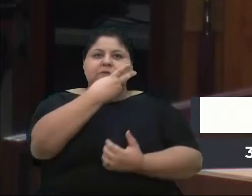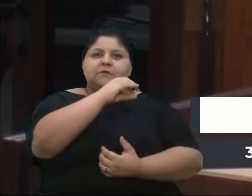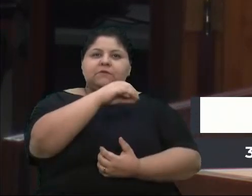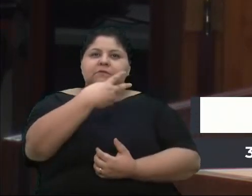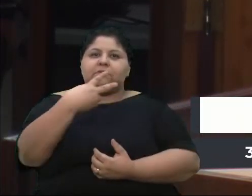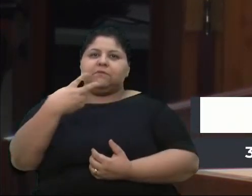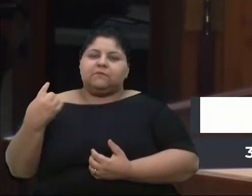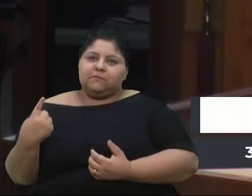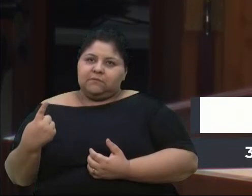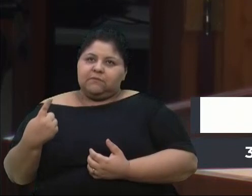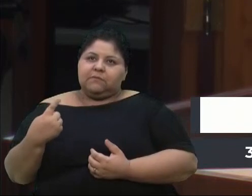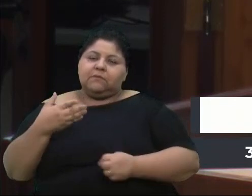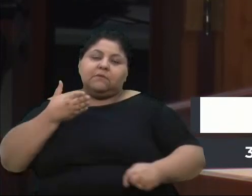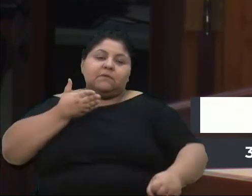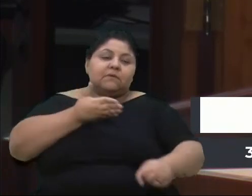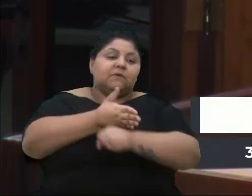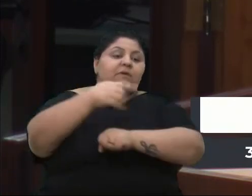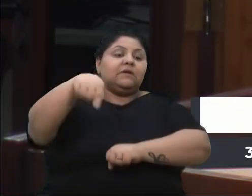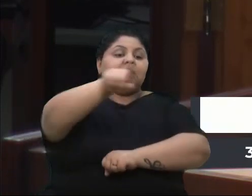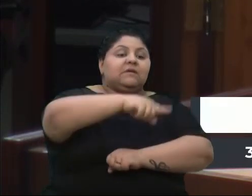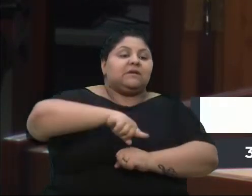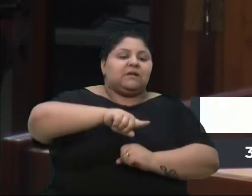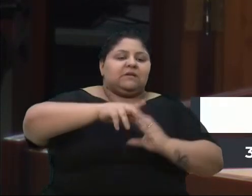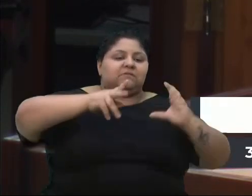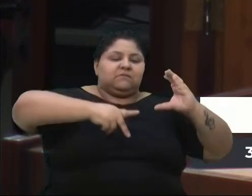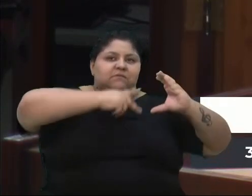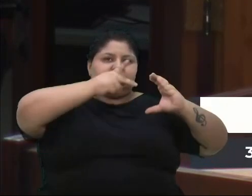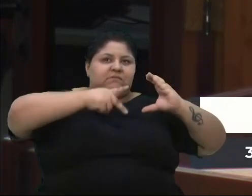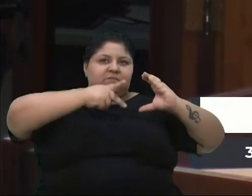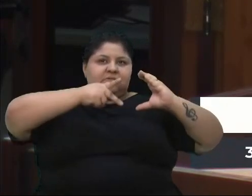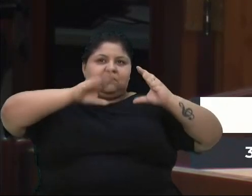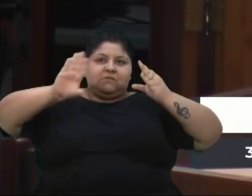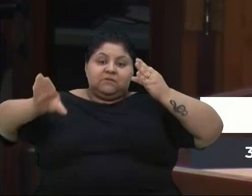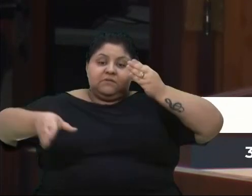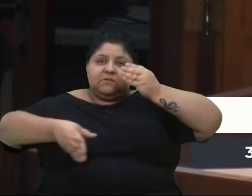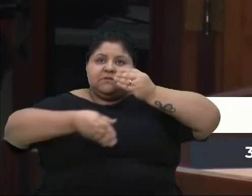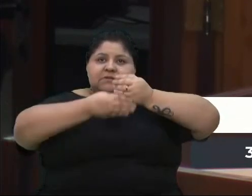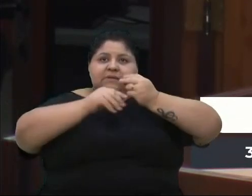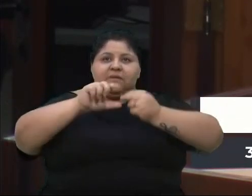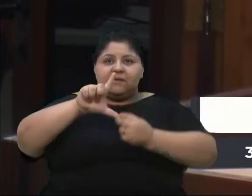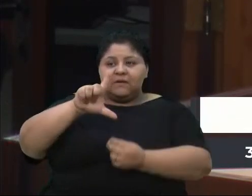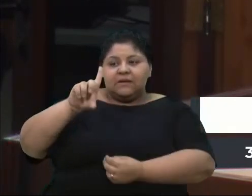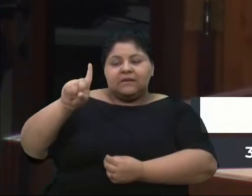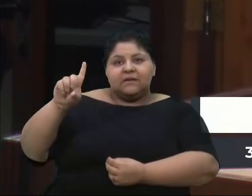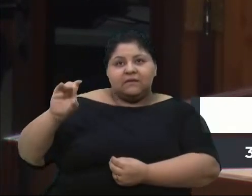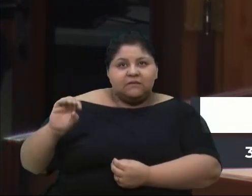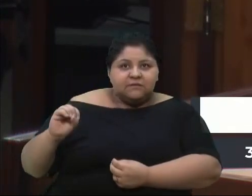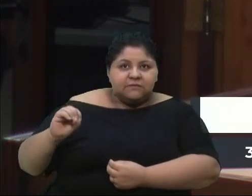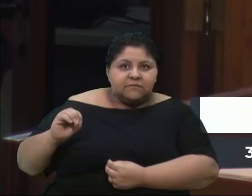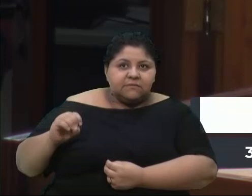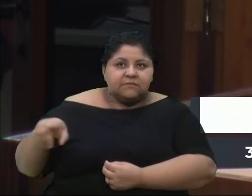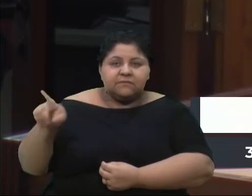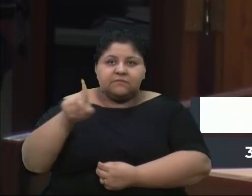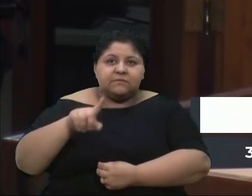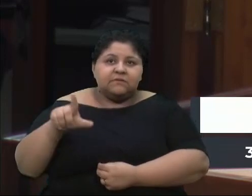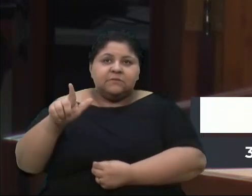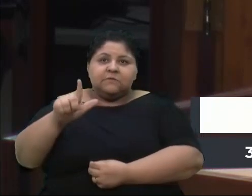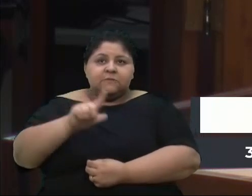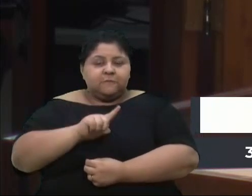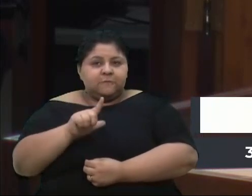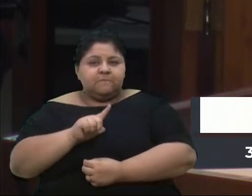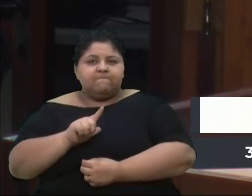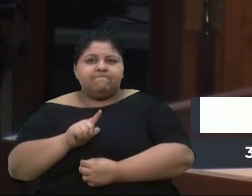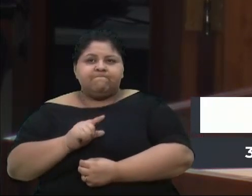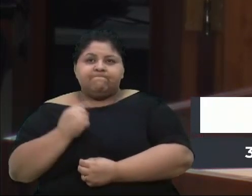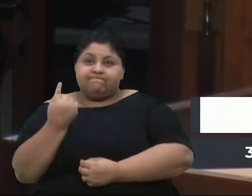ter aprovado nesta casa uma emenda na LDO para que a gente tivesse